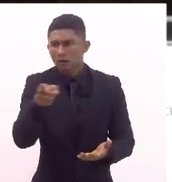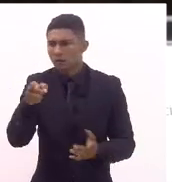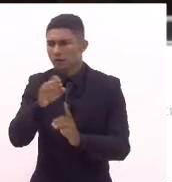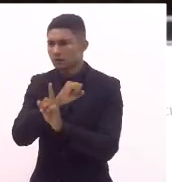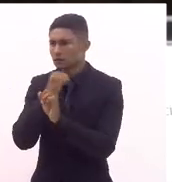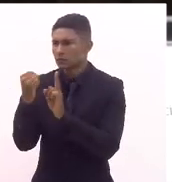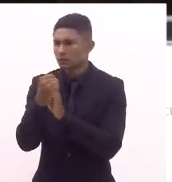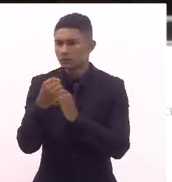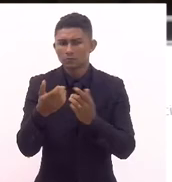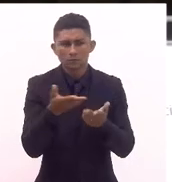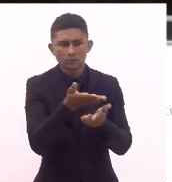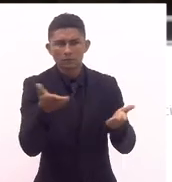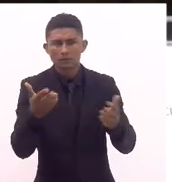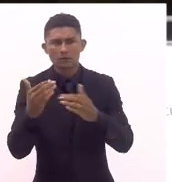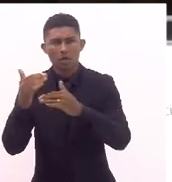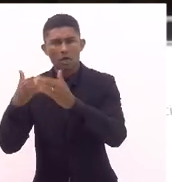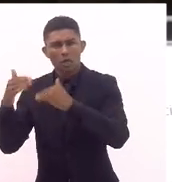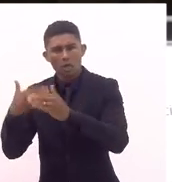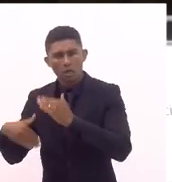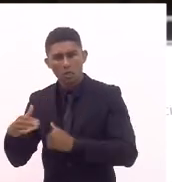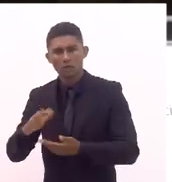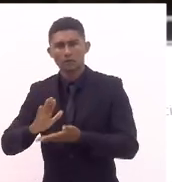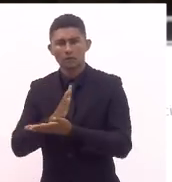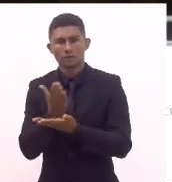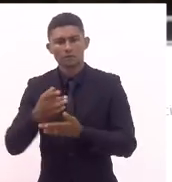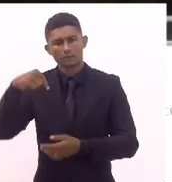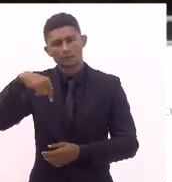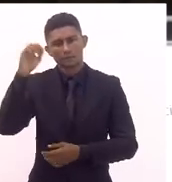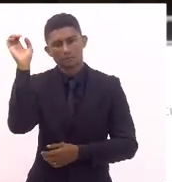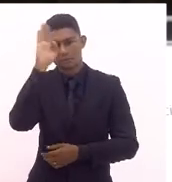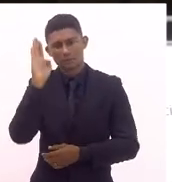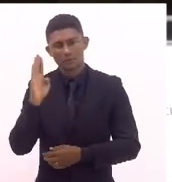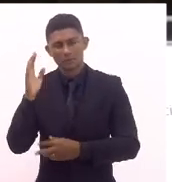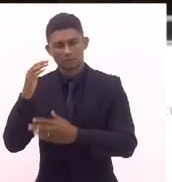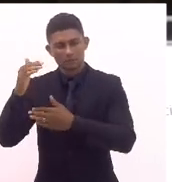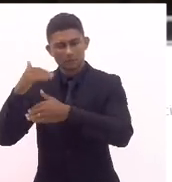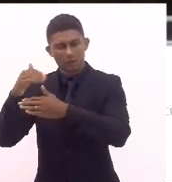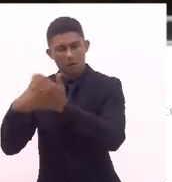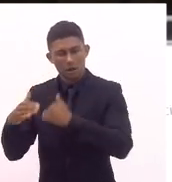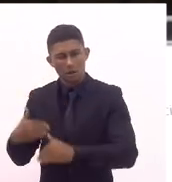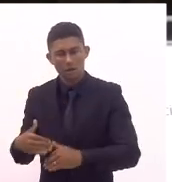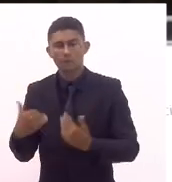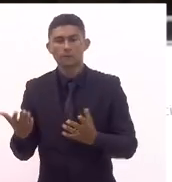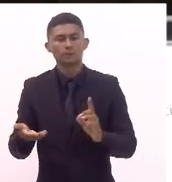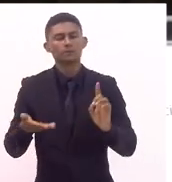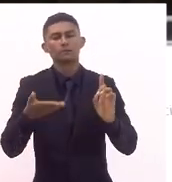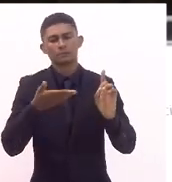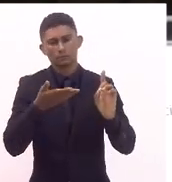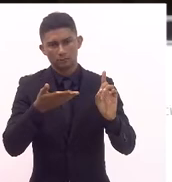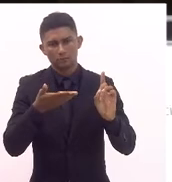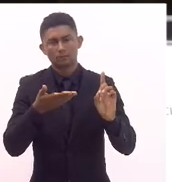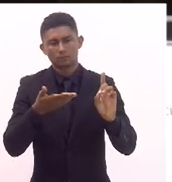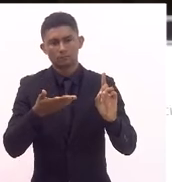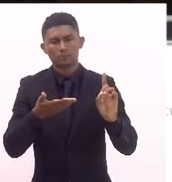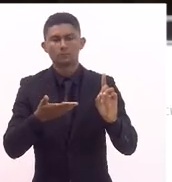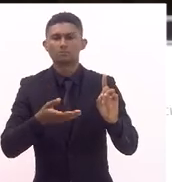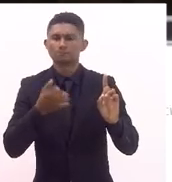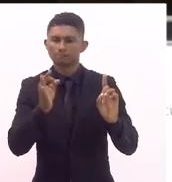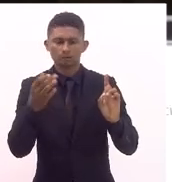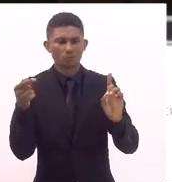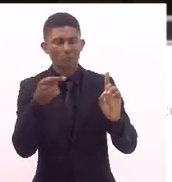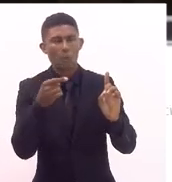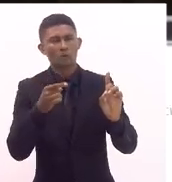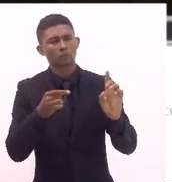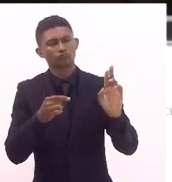agora desse retrocesso dessa destruição do nosso país então a Bené ela tem ela é esse